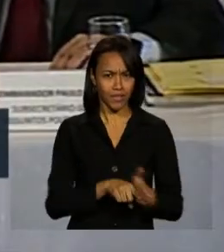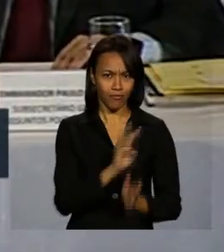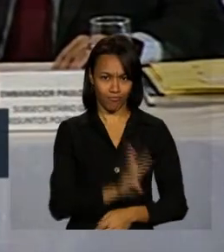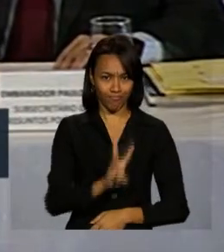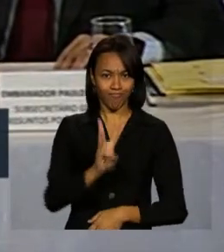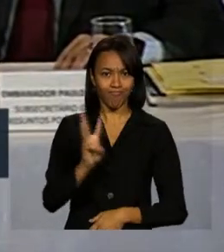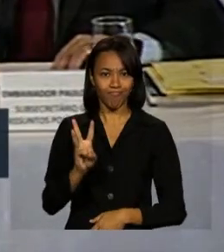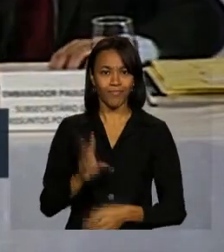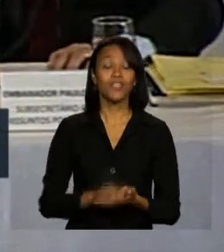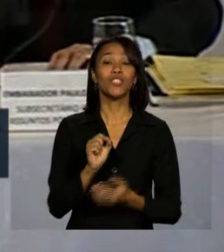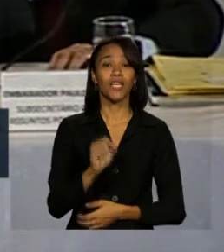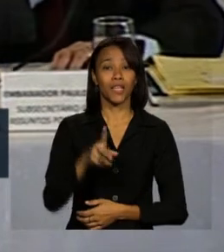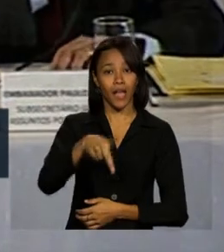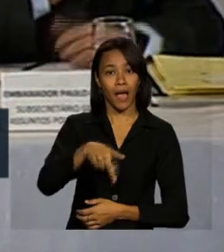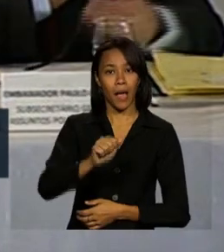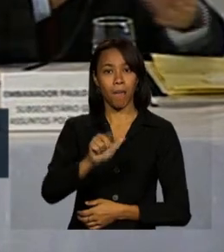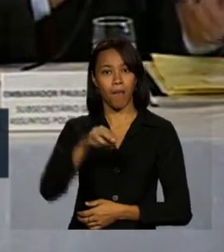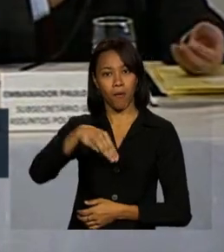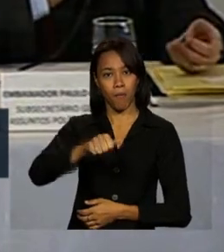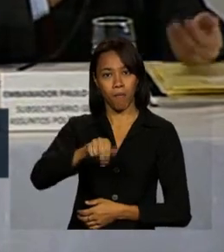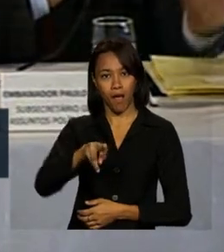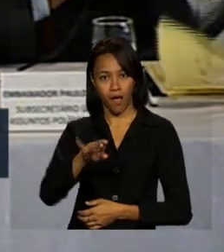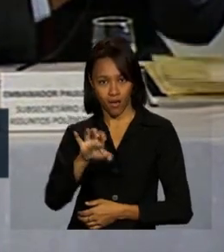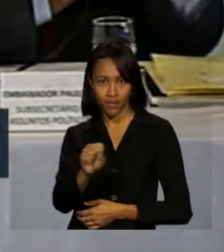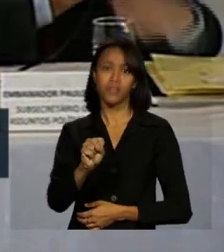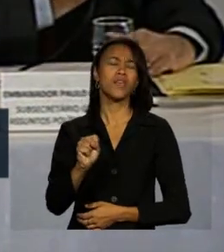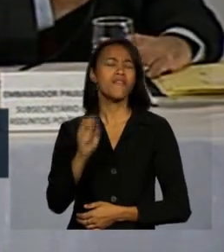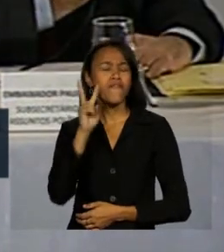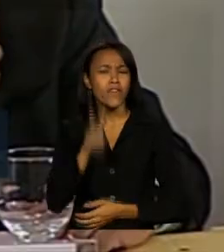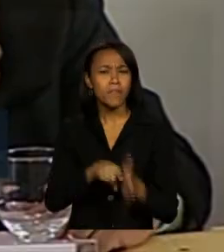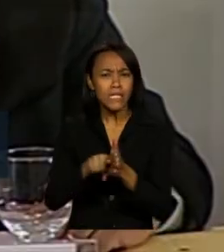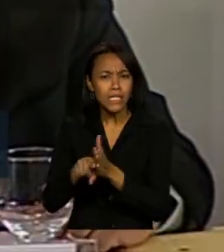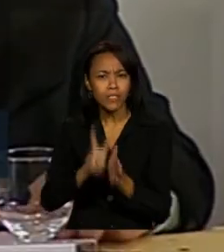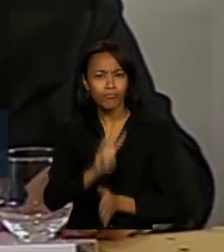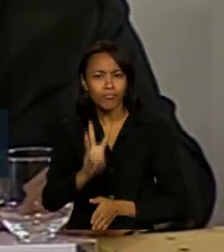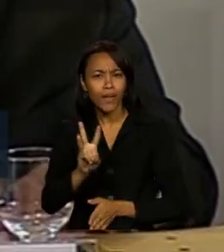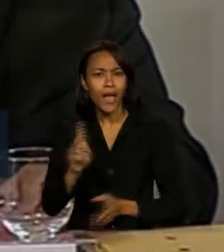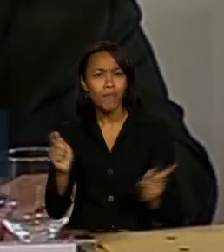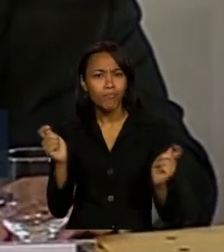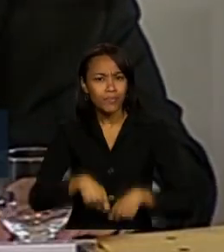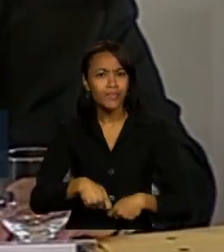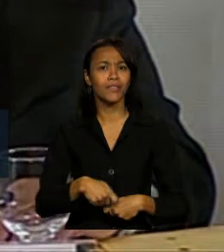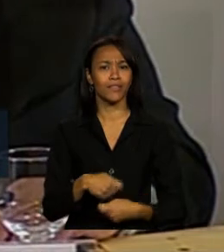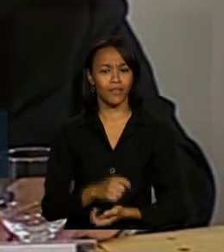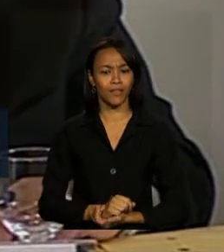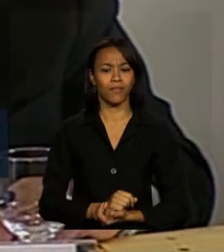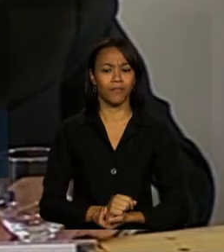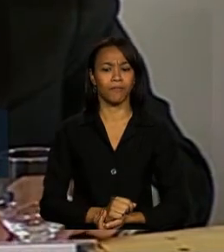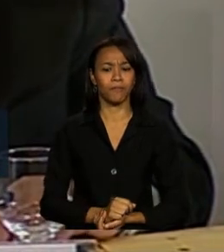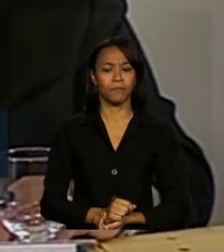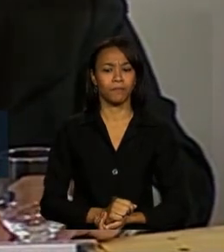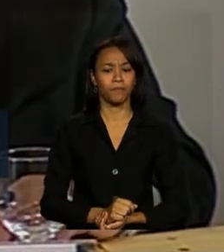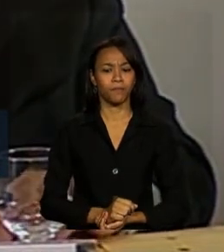sítio da Palmares, em ver que é possível fazer, eu não sei dizer download em português, me perdoe,